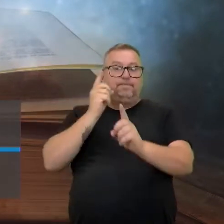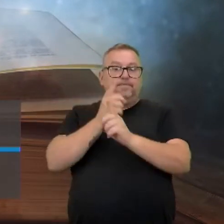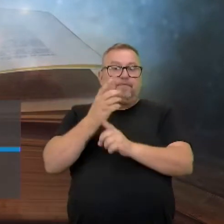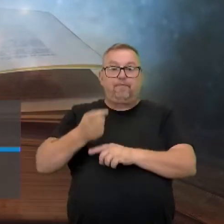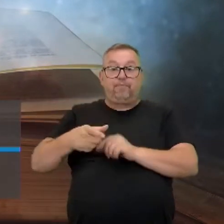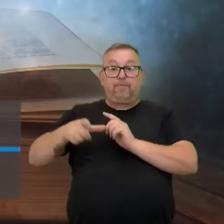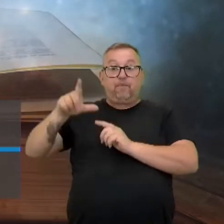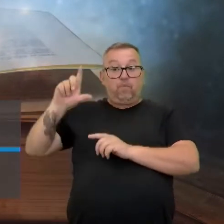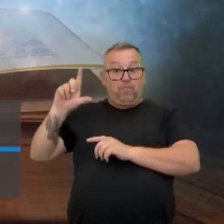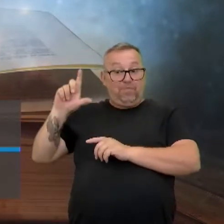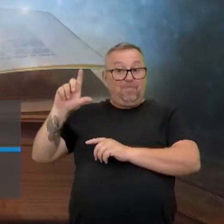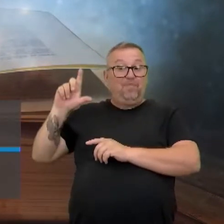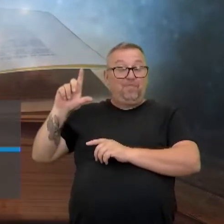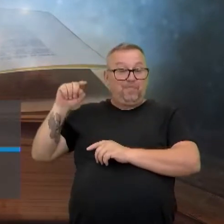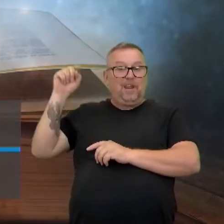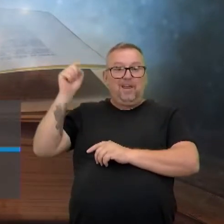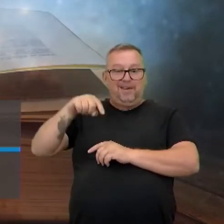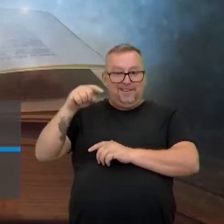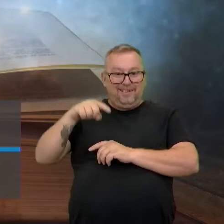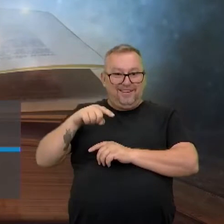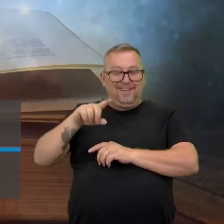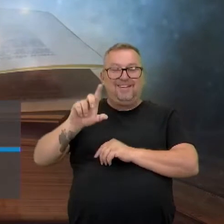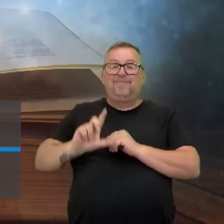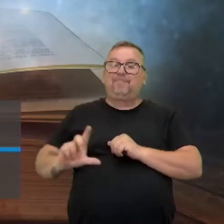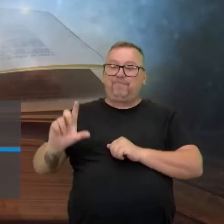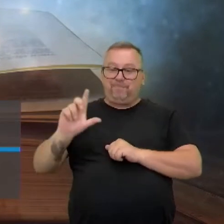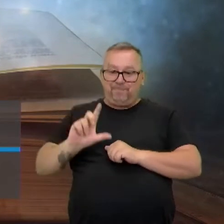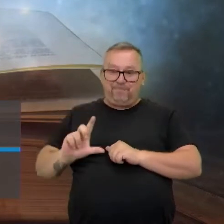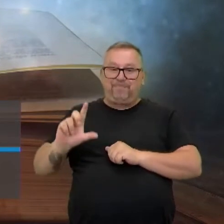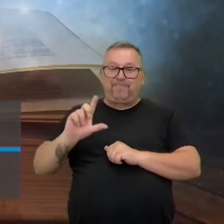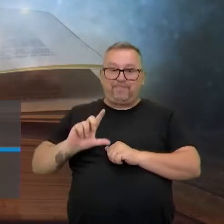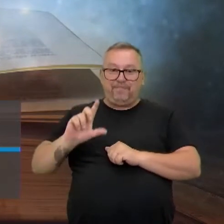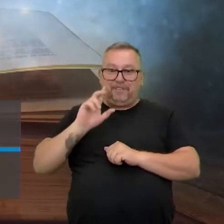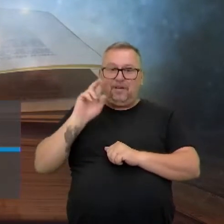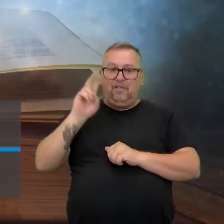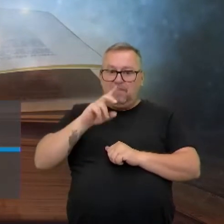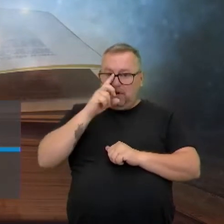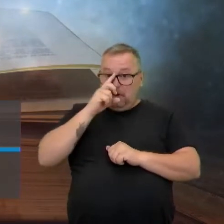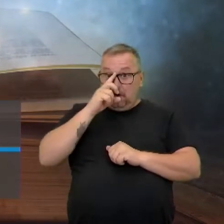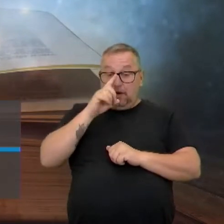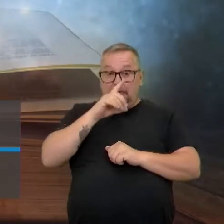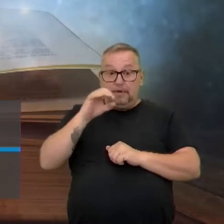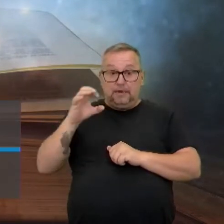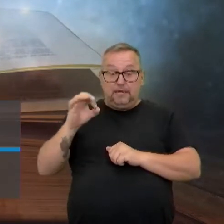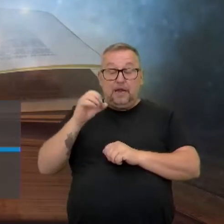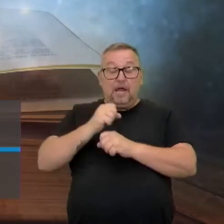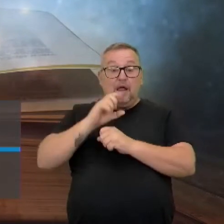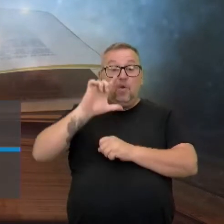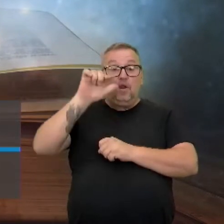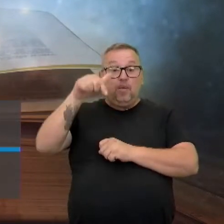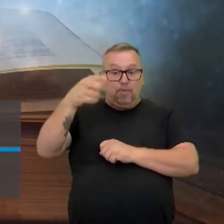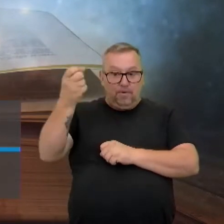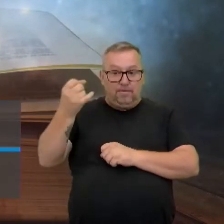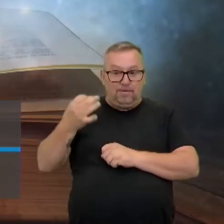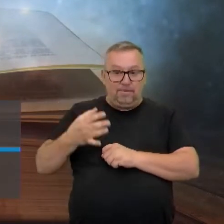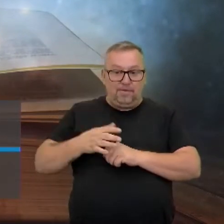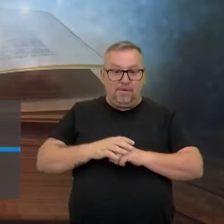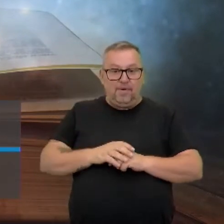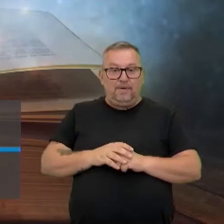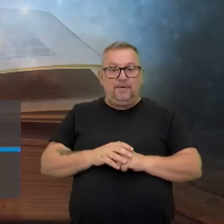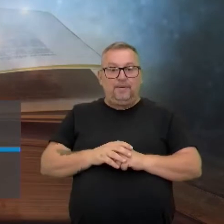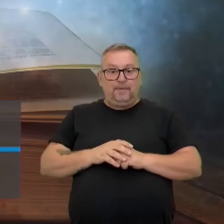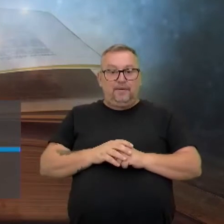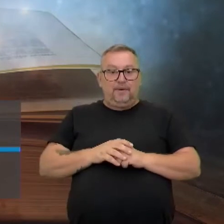muito antes, né? Aqui, na literatura, só 100 anos depois que Freud vai começar a comentar, que Freud vai começar a